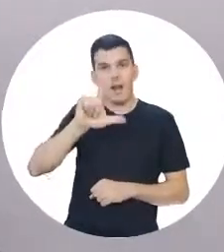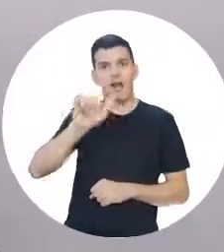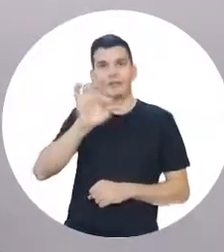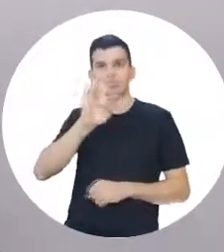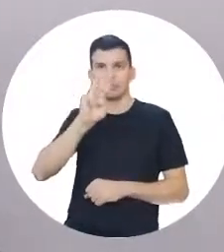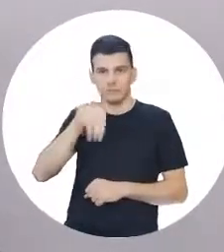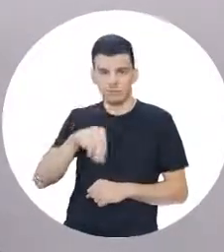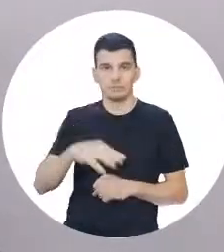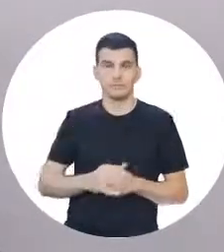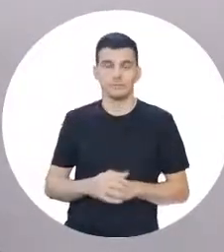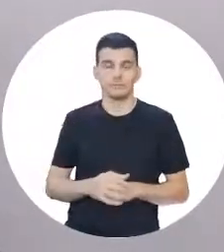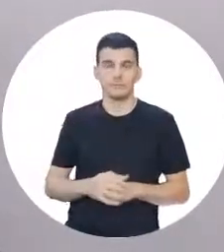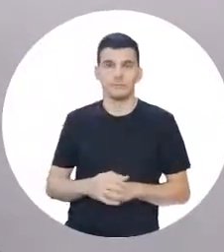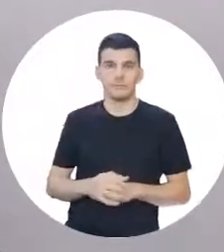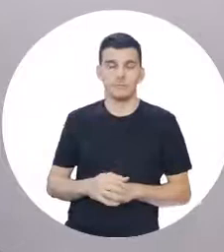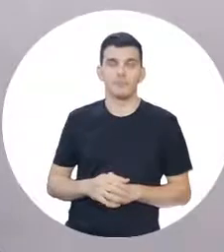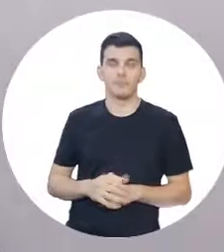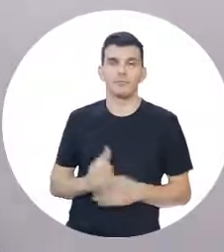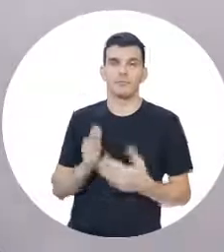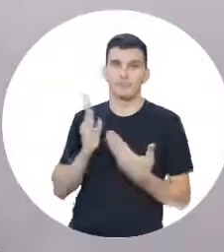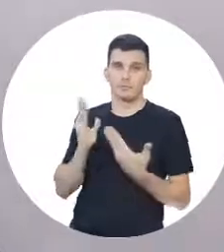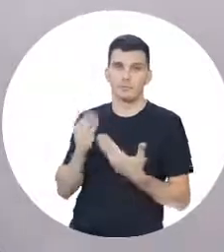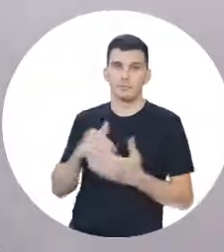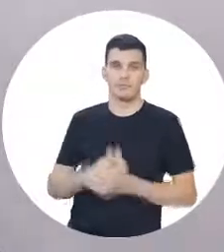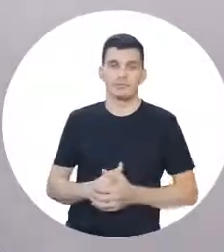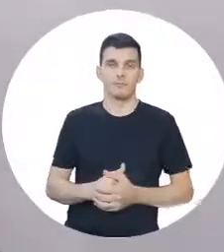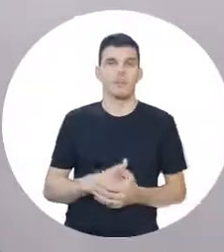Sulfo. Sulfo com ico,